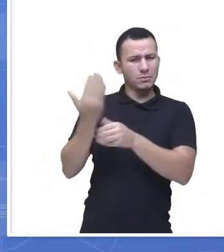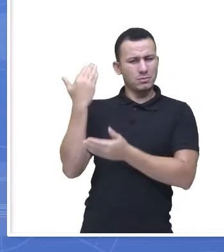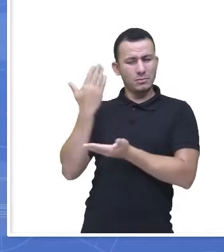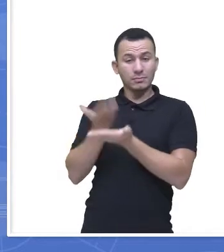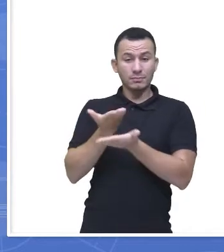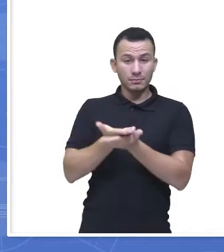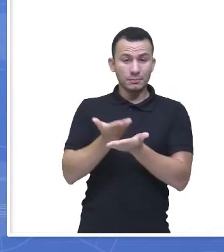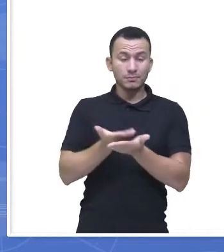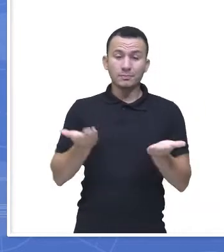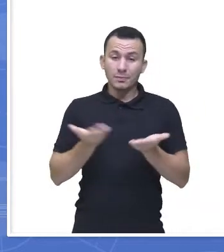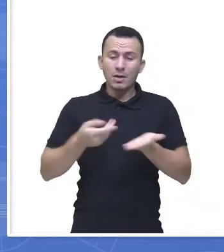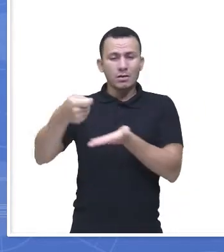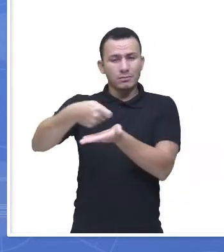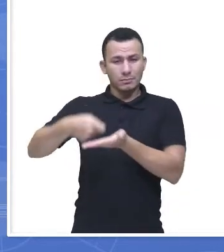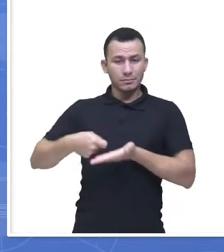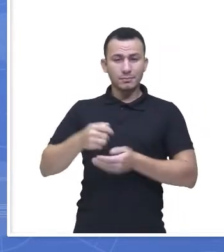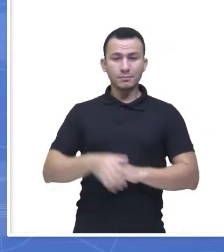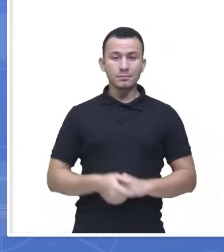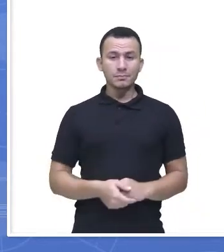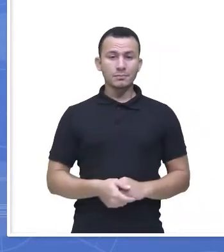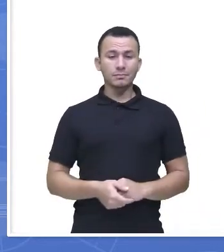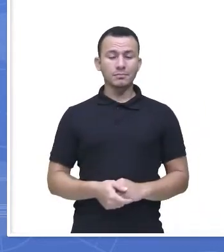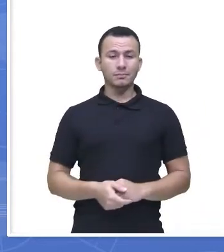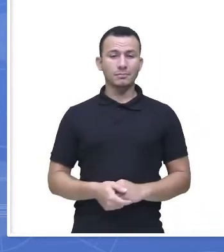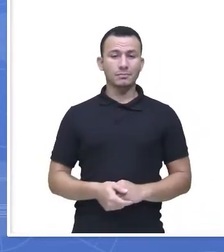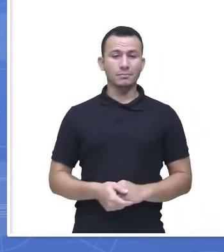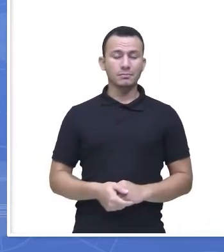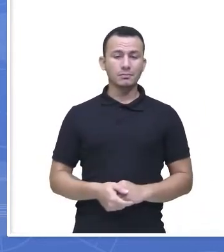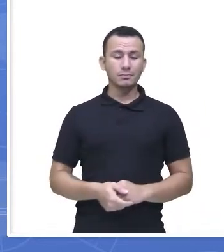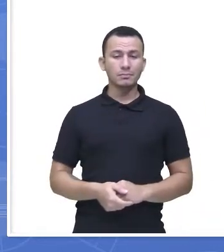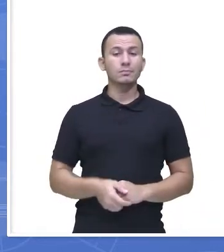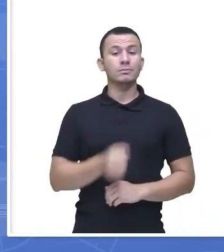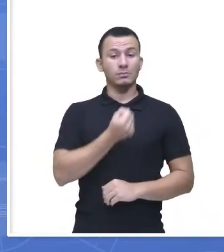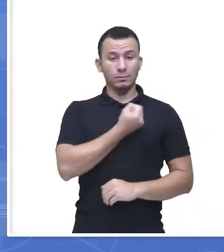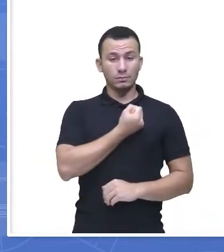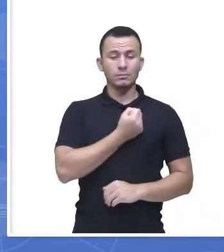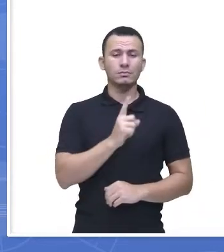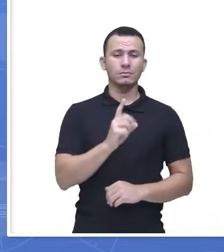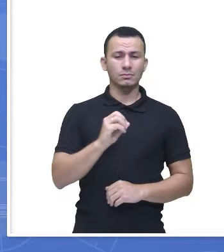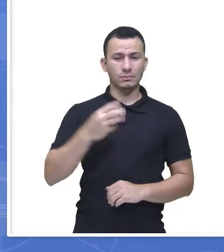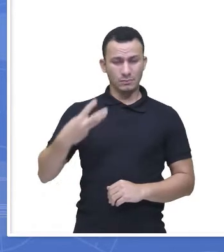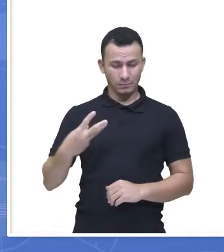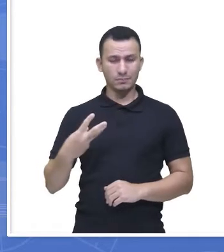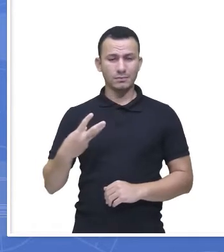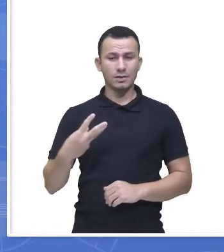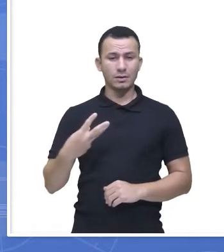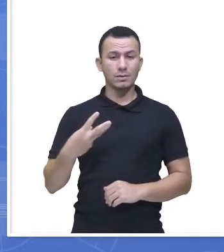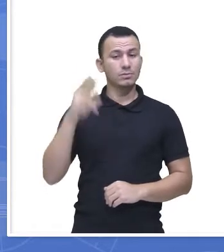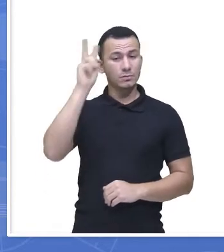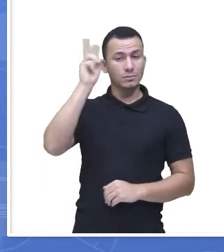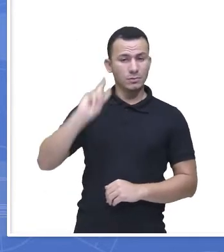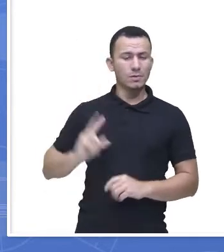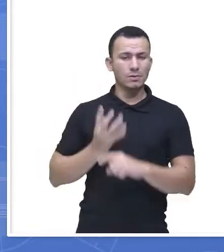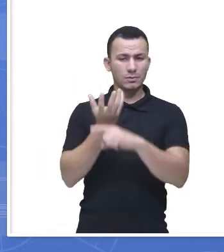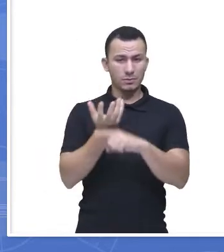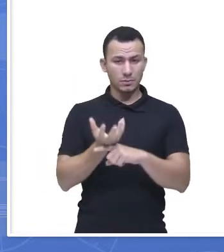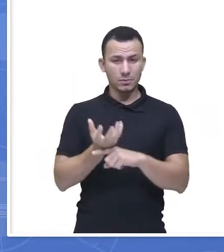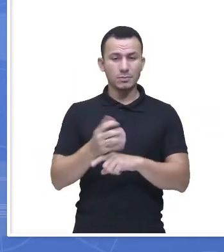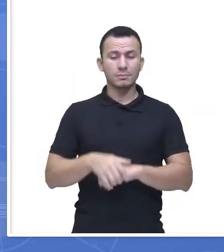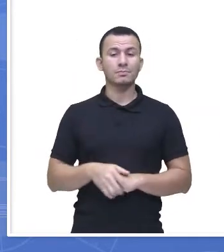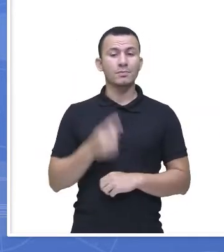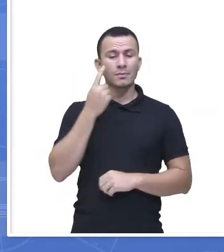anteriores. Vamos lá, vinheta na tela. Aula 103, correção do Exercitando de História, questão